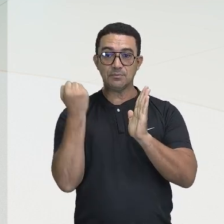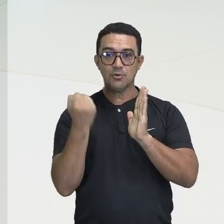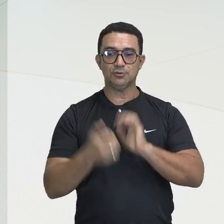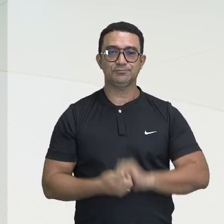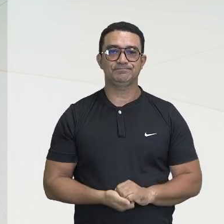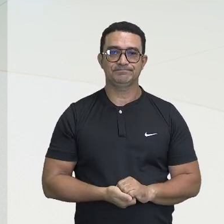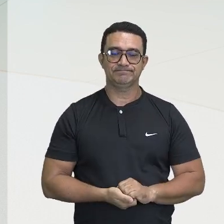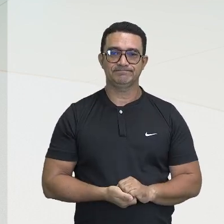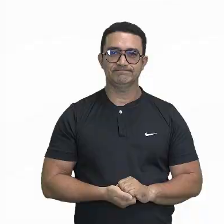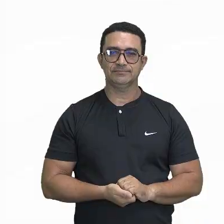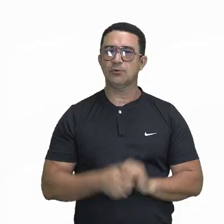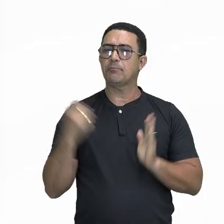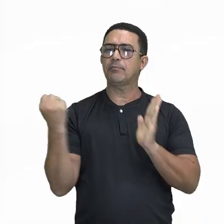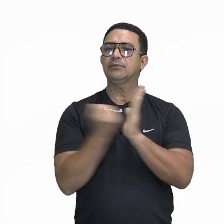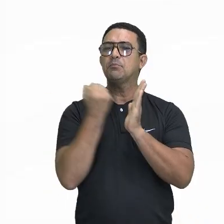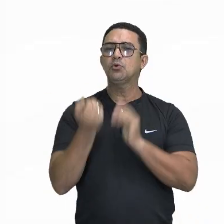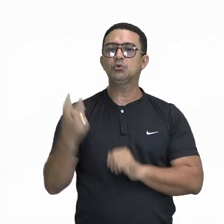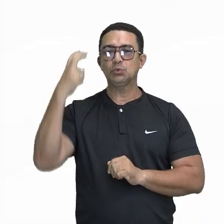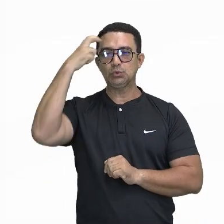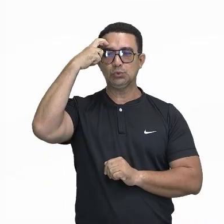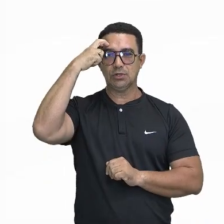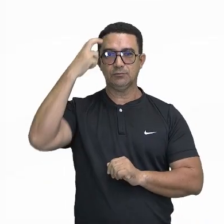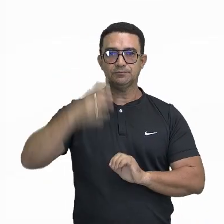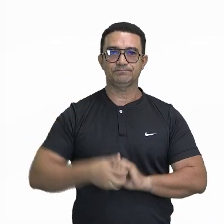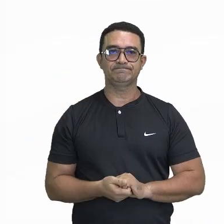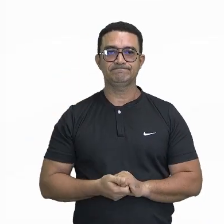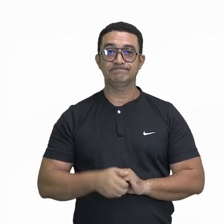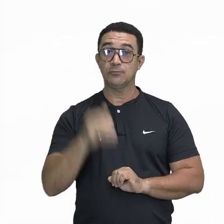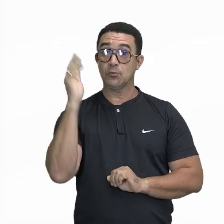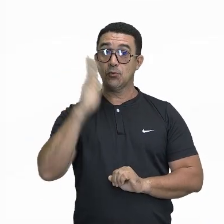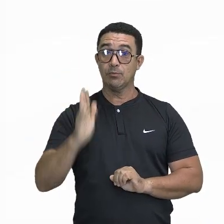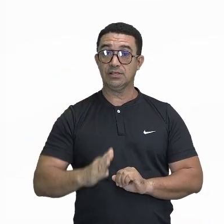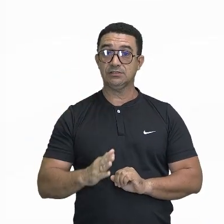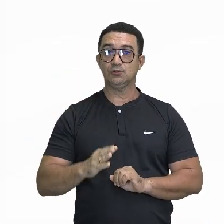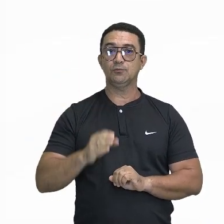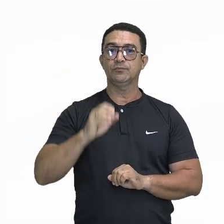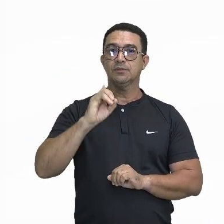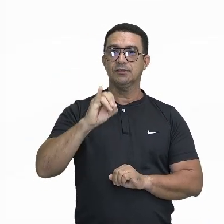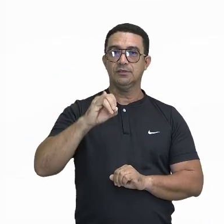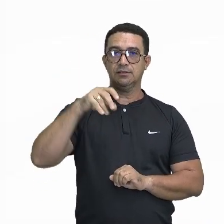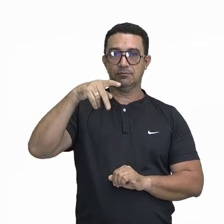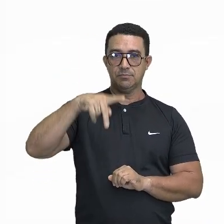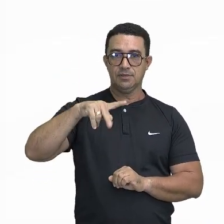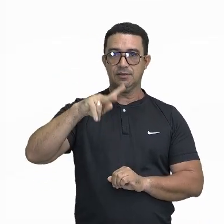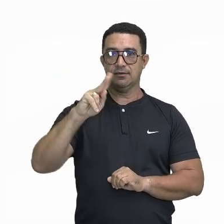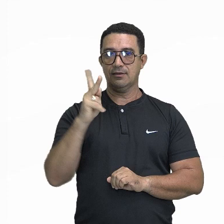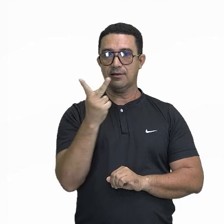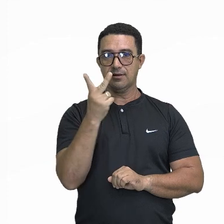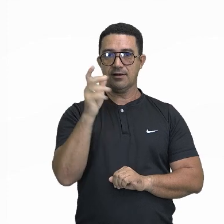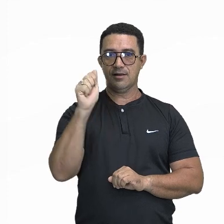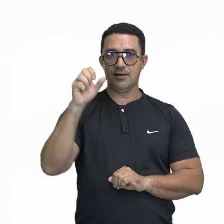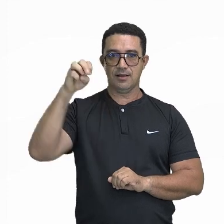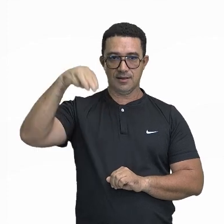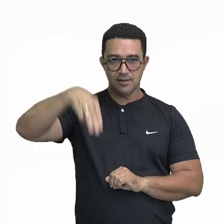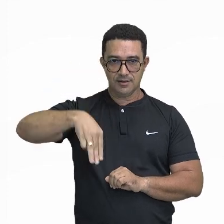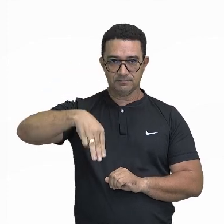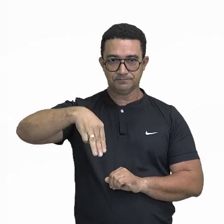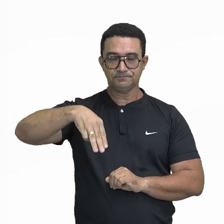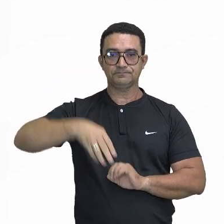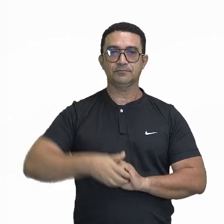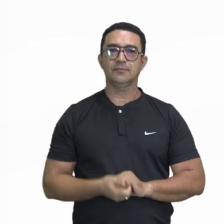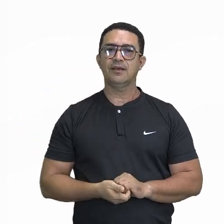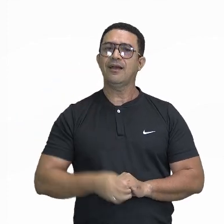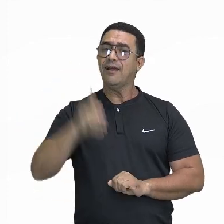aqui patrimônio cultural. No Brasil, o Instituto do Patrimônio Histórico e Artístico